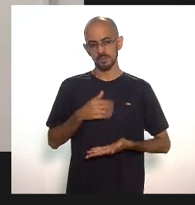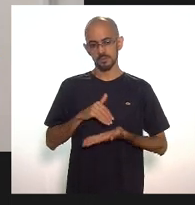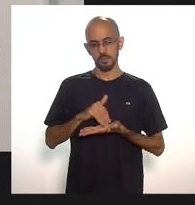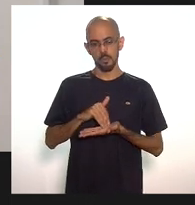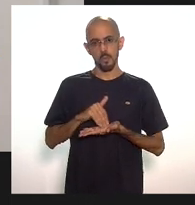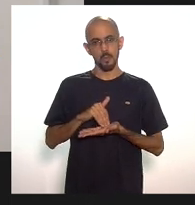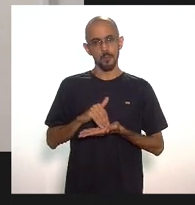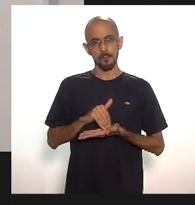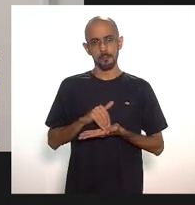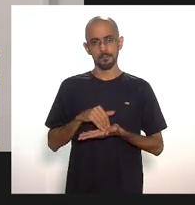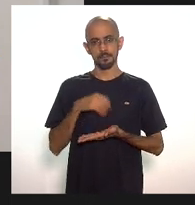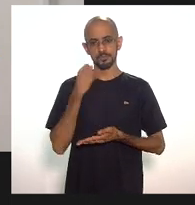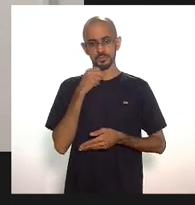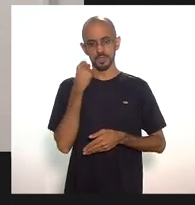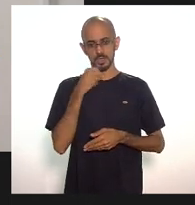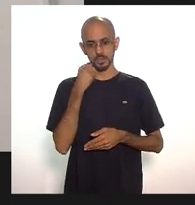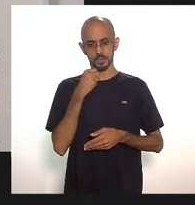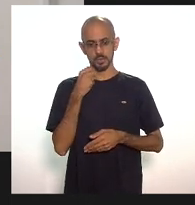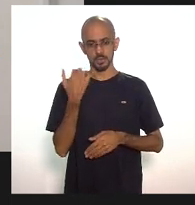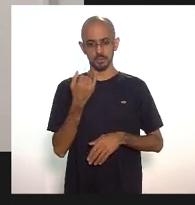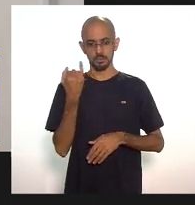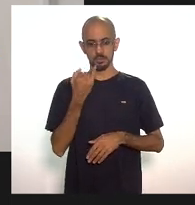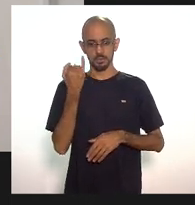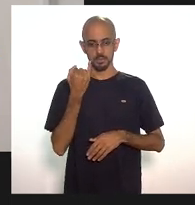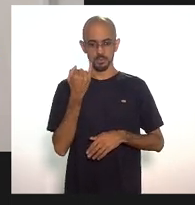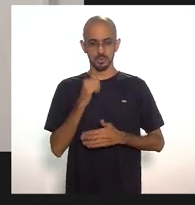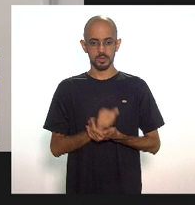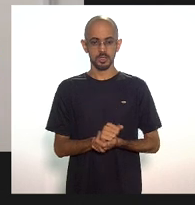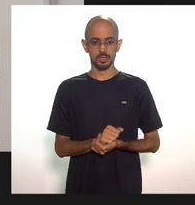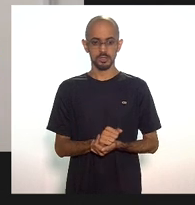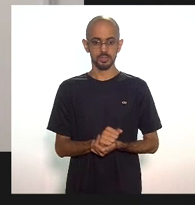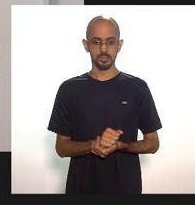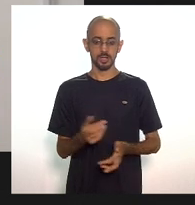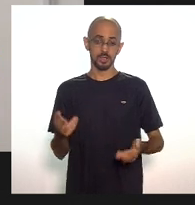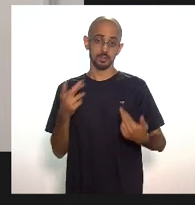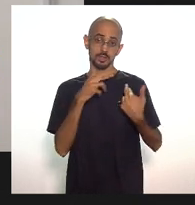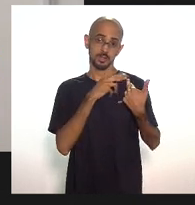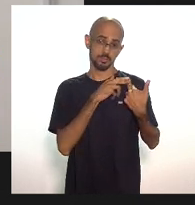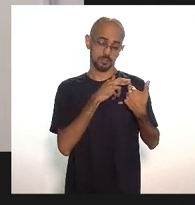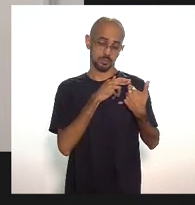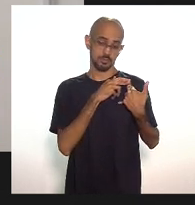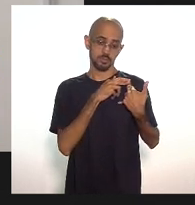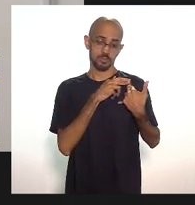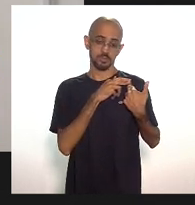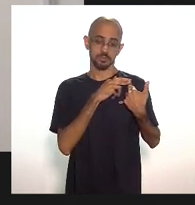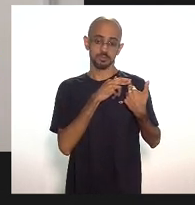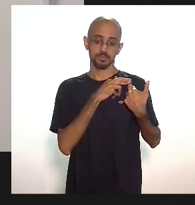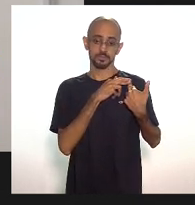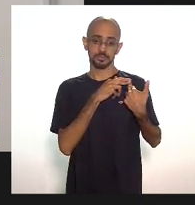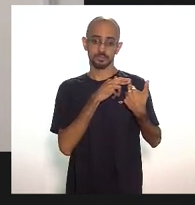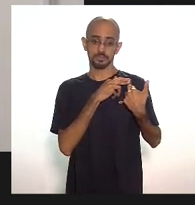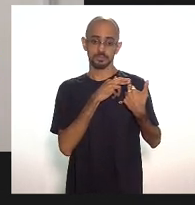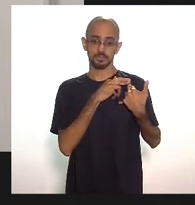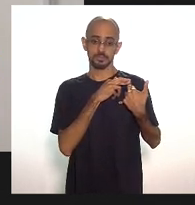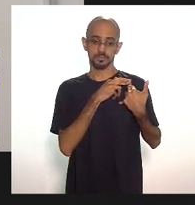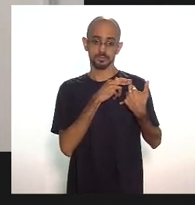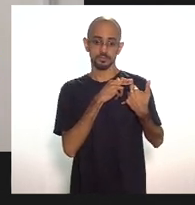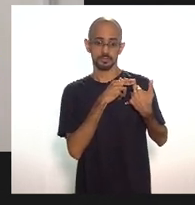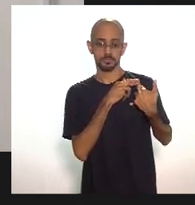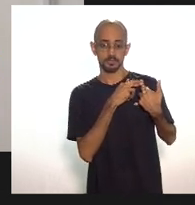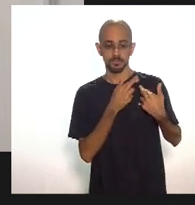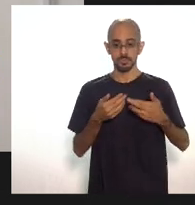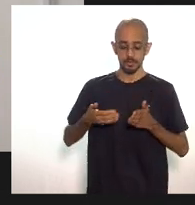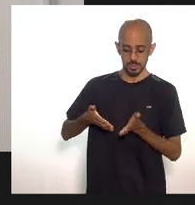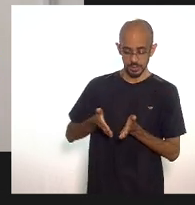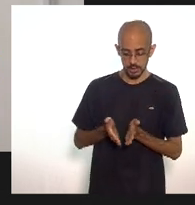senador é fundamental, porque está nas mãos dele essa grande responsabilidade, não é? A navegação